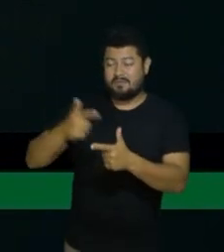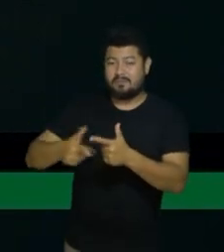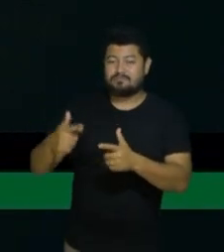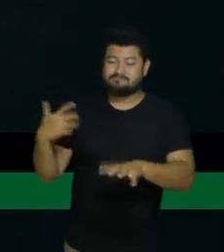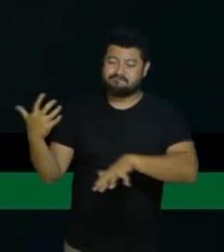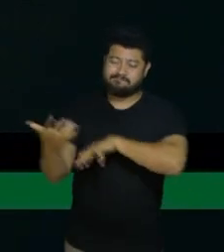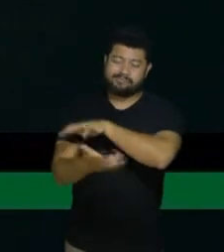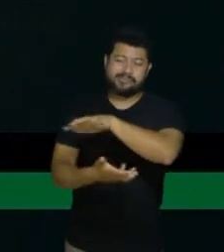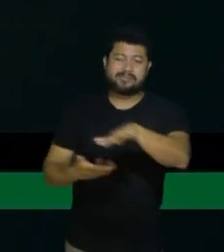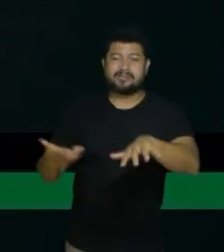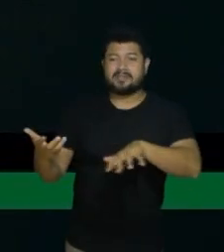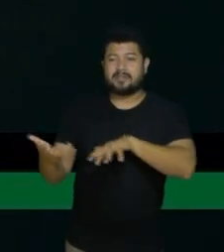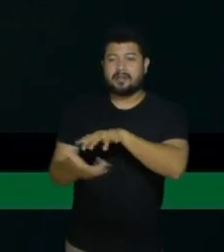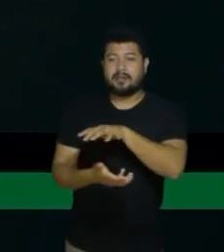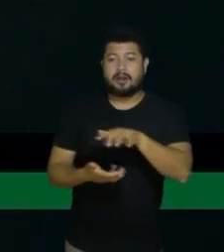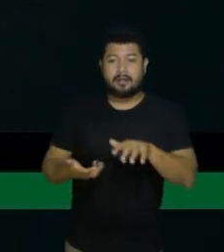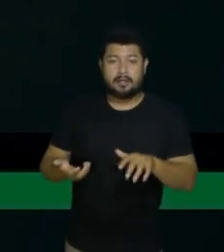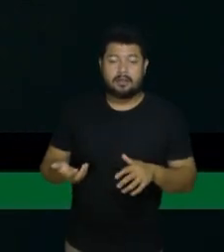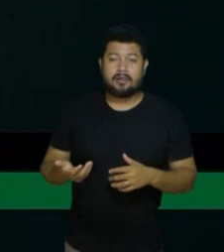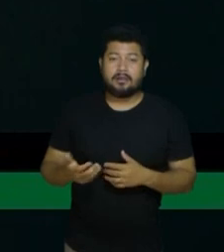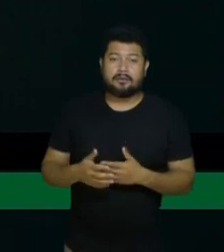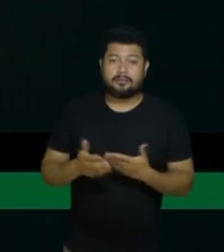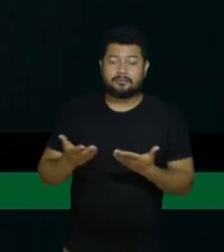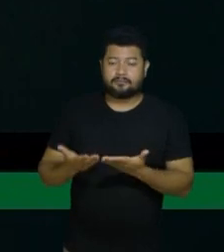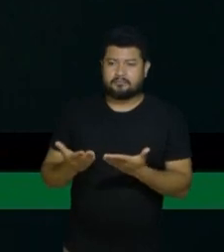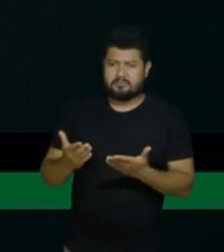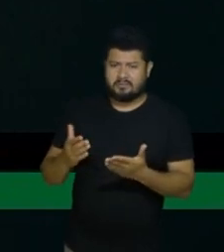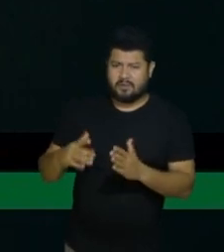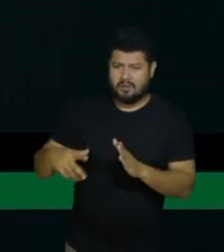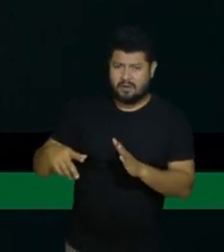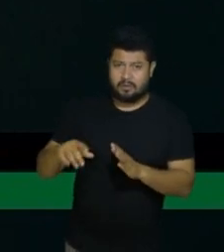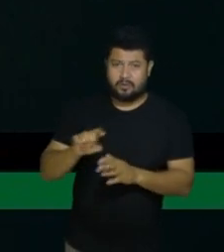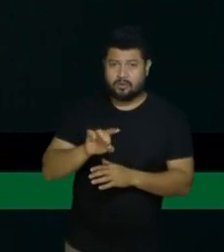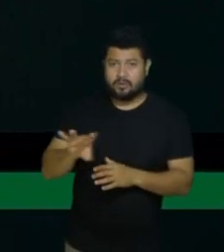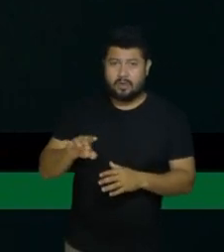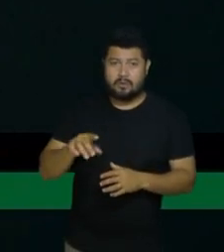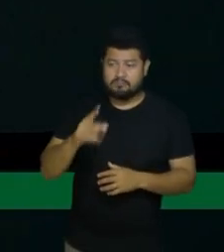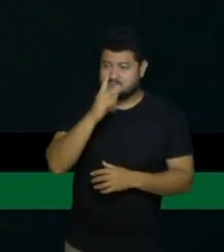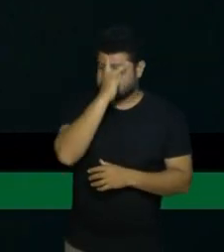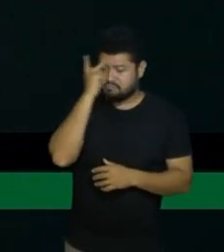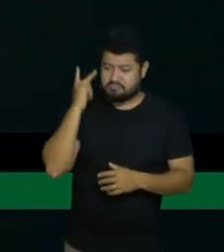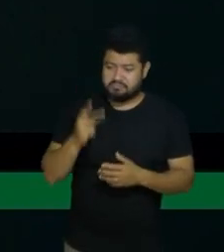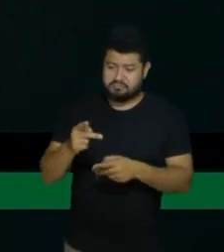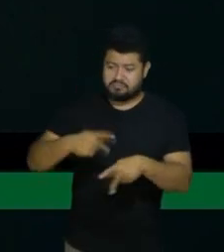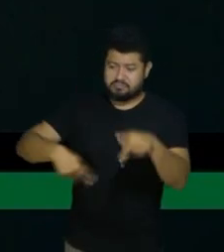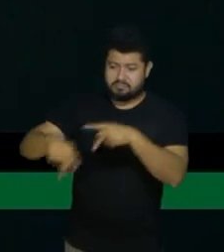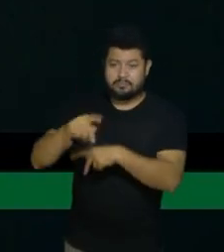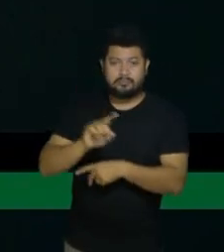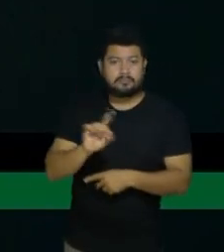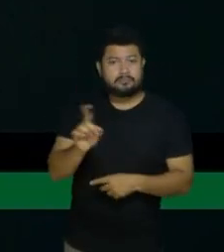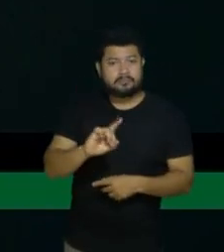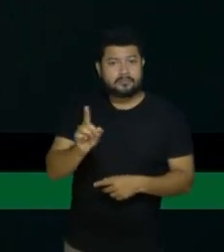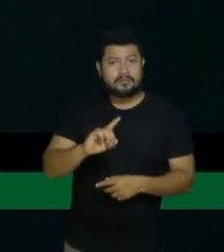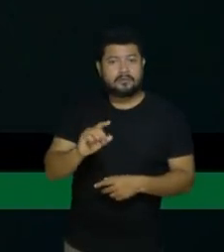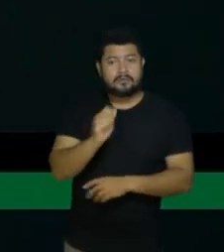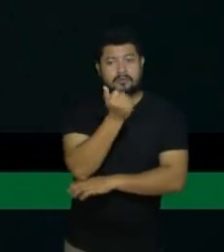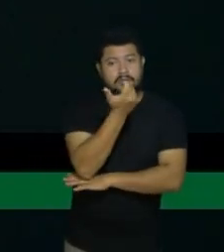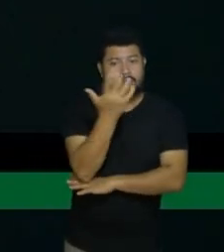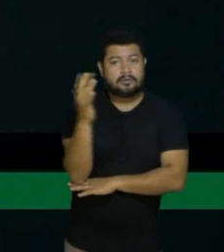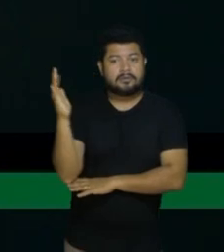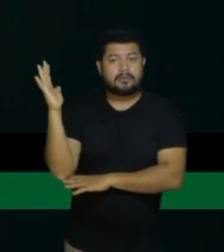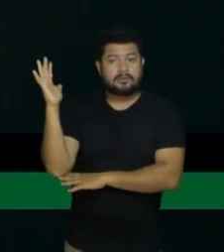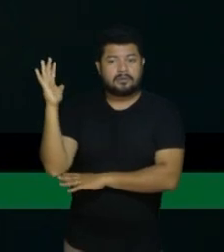desastrosas não só para as pessoas mas para a questão ambiental o